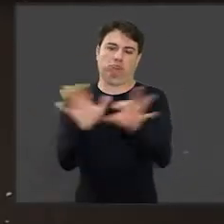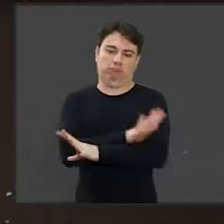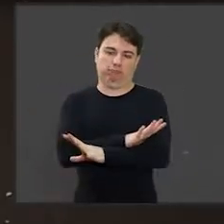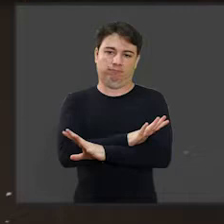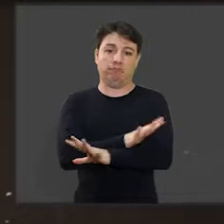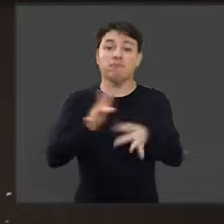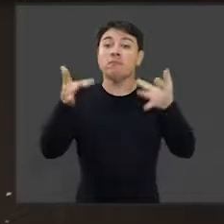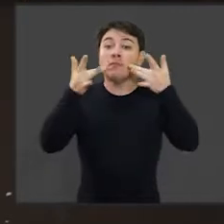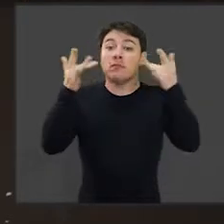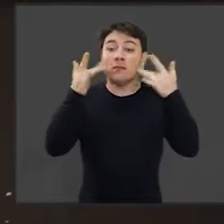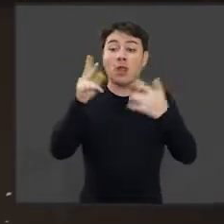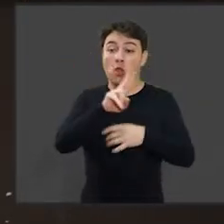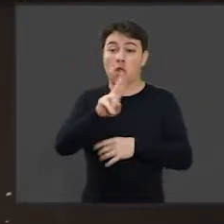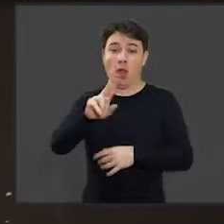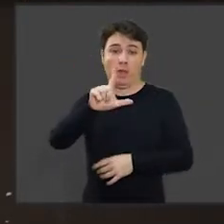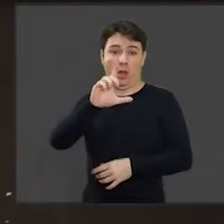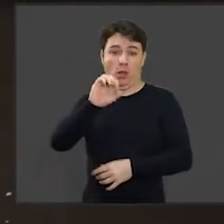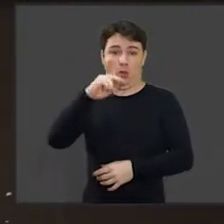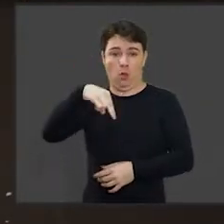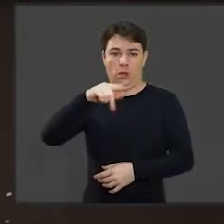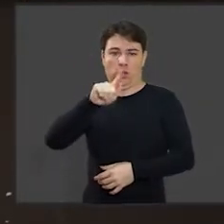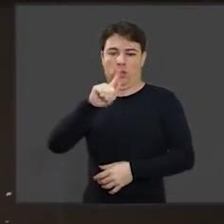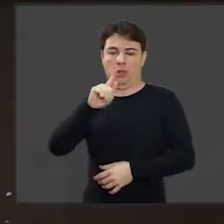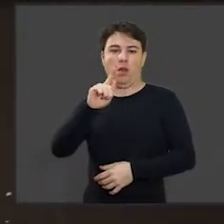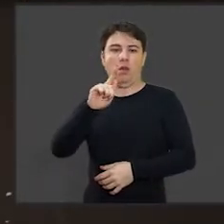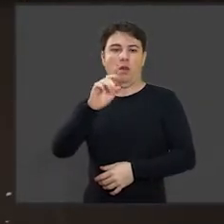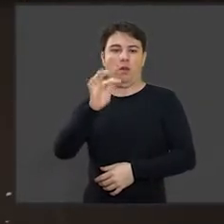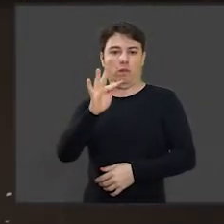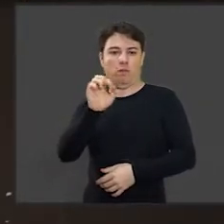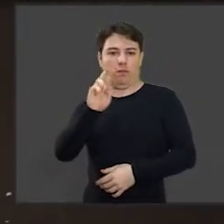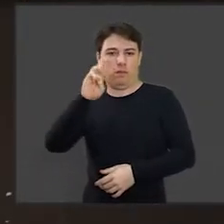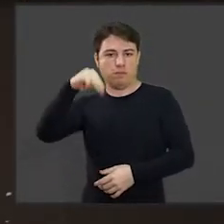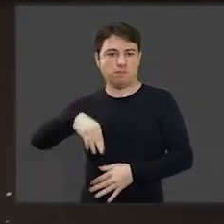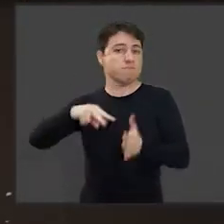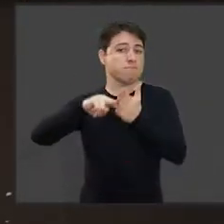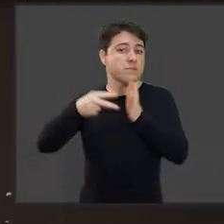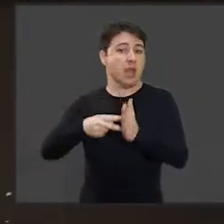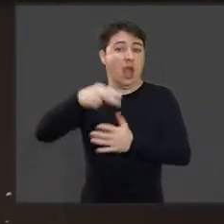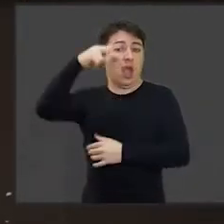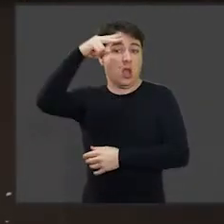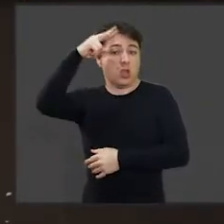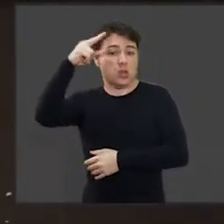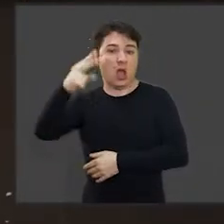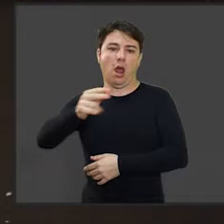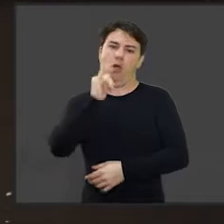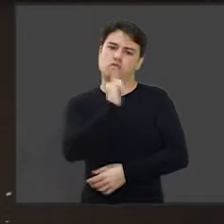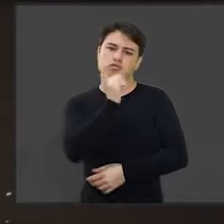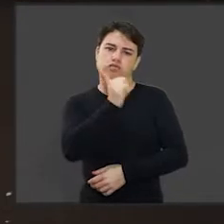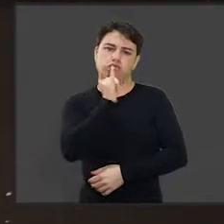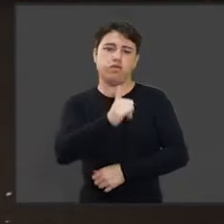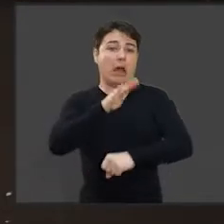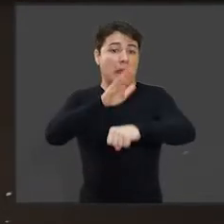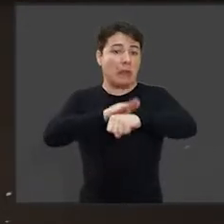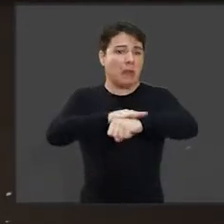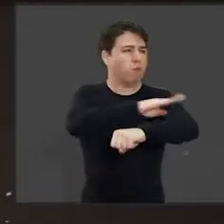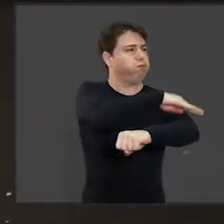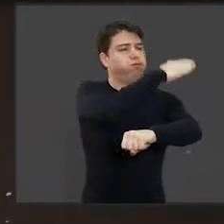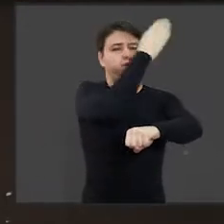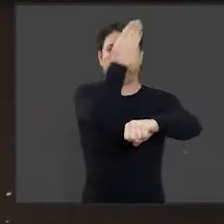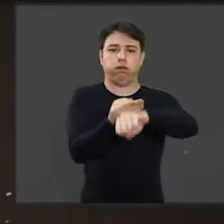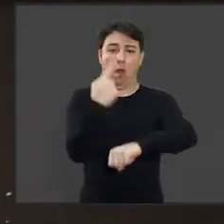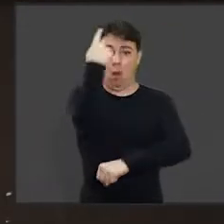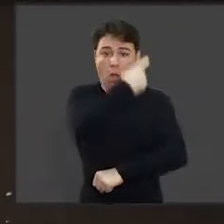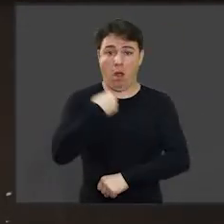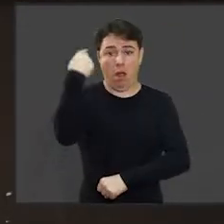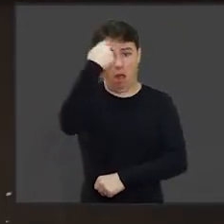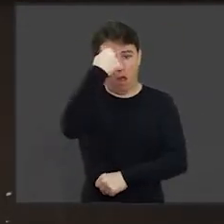de 3 a 5 minutos. A improvisação long form, ela prevê contar uma única história num espetáculo inteiro. Então